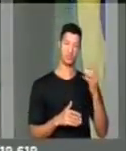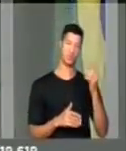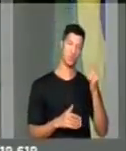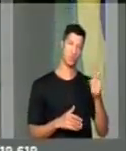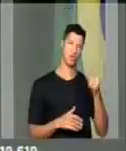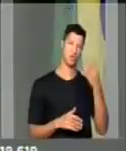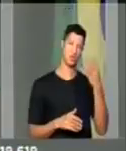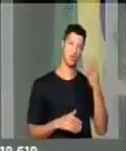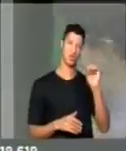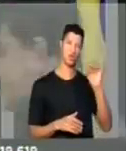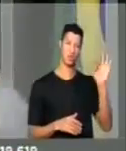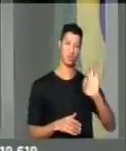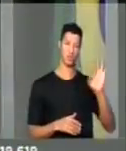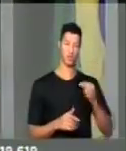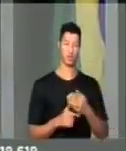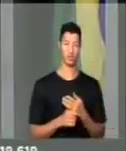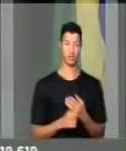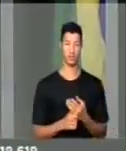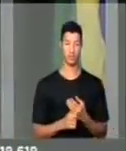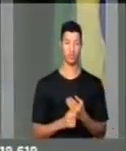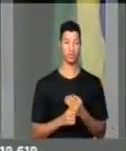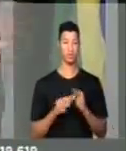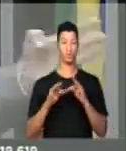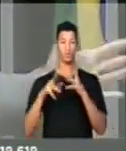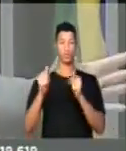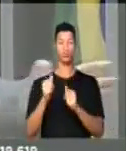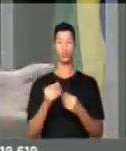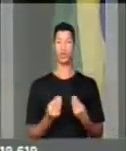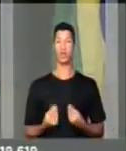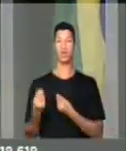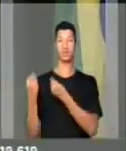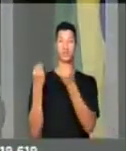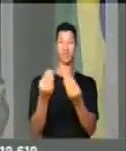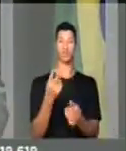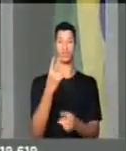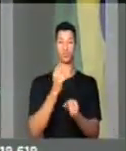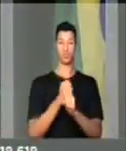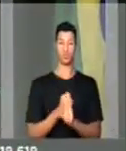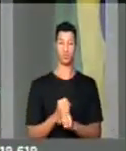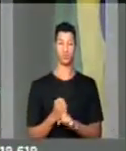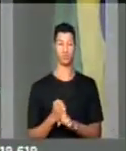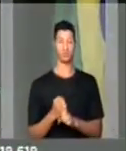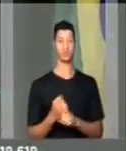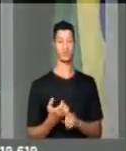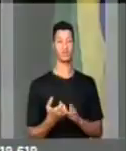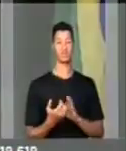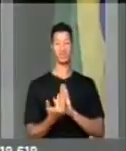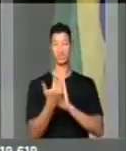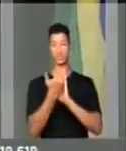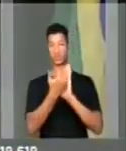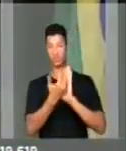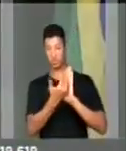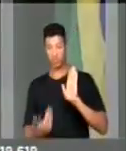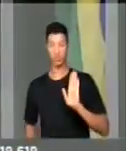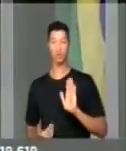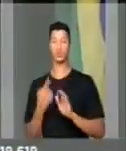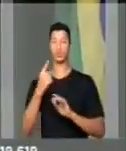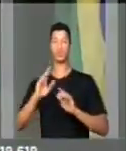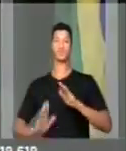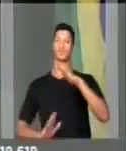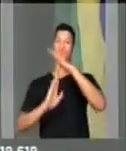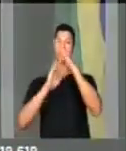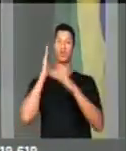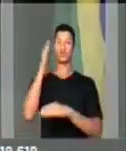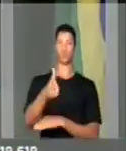quase 40%. Tudo que ela deu durante 2 anos, ela aumentou de uma só